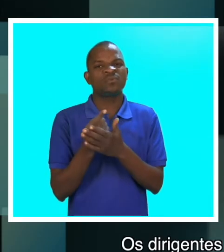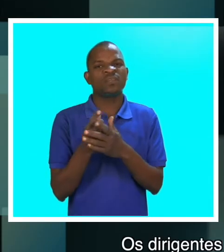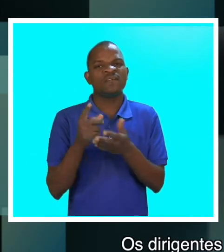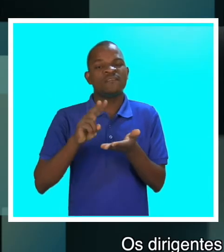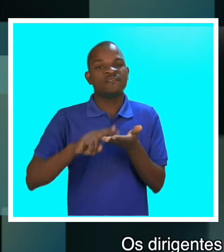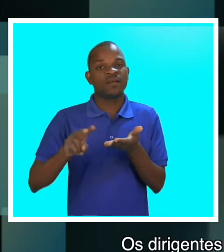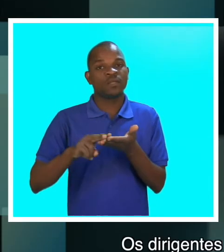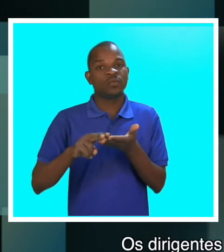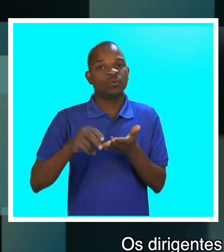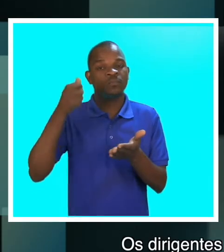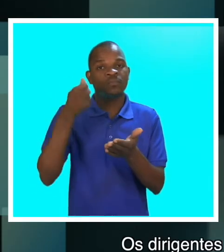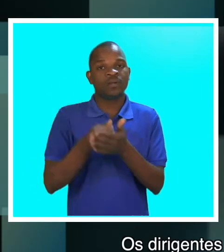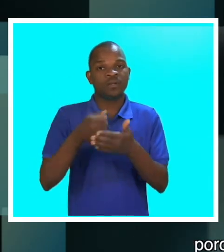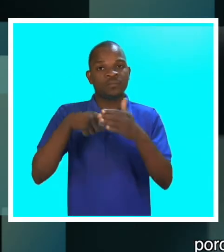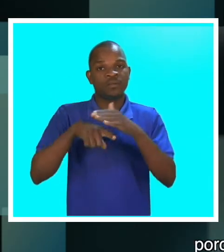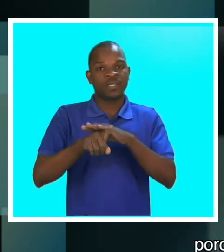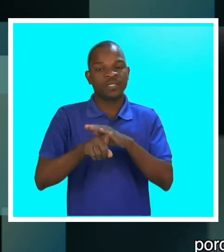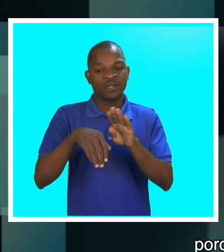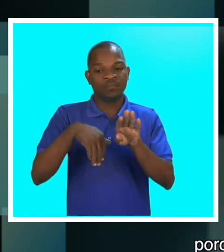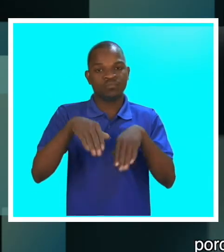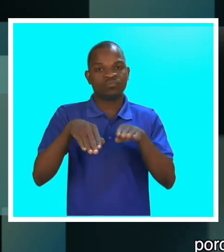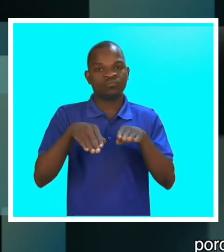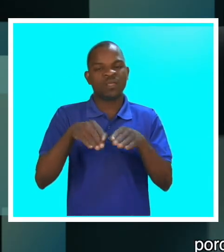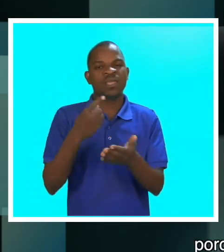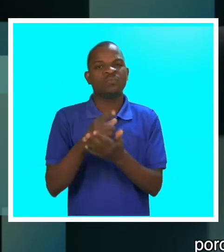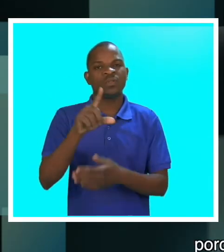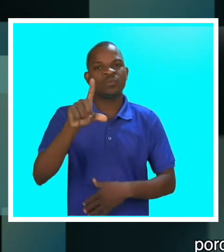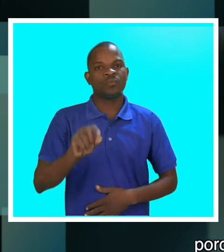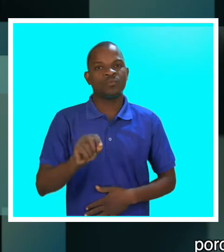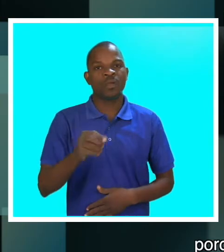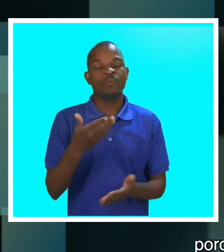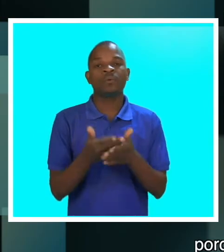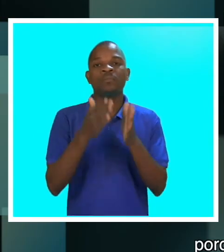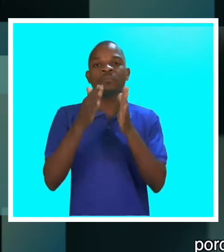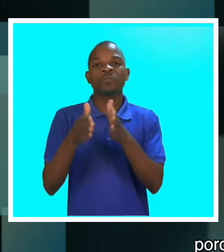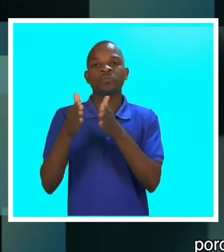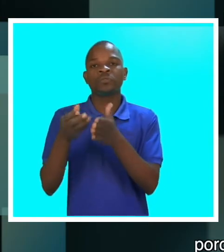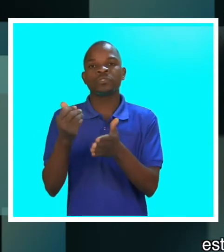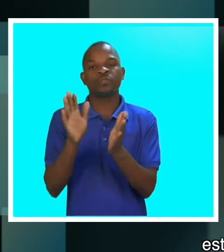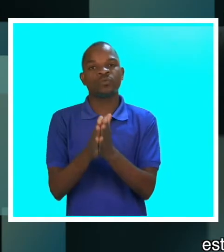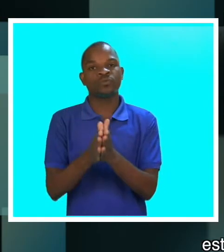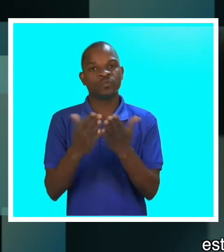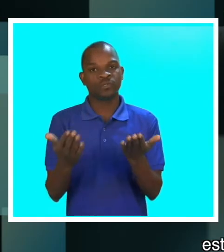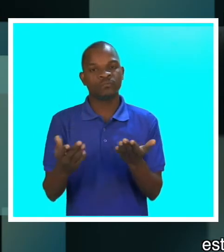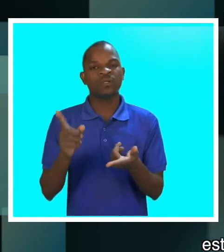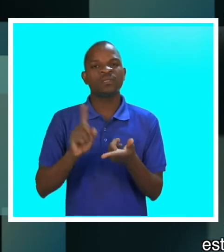para reduzir o preço do bilhete, porque as pessoas não têm capacidade financeira para pagar.